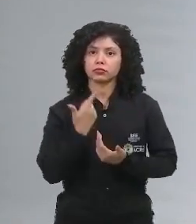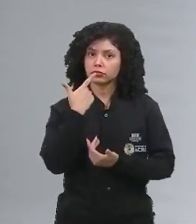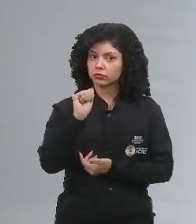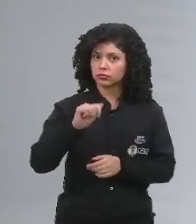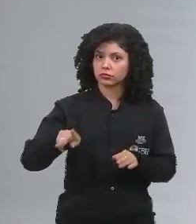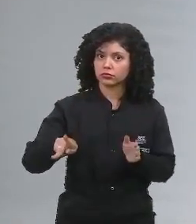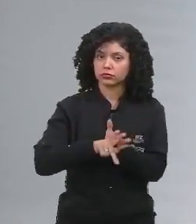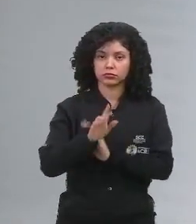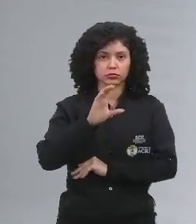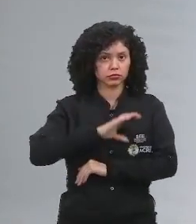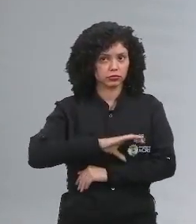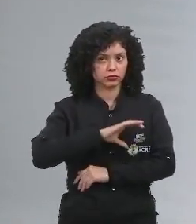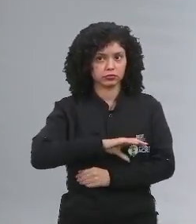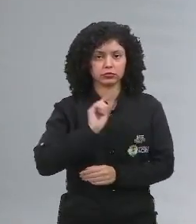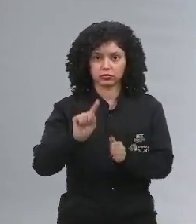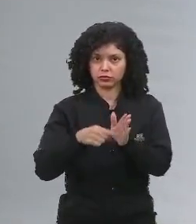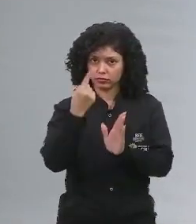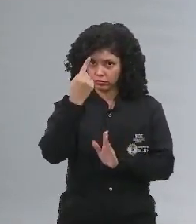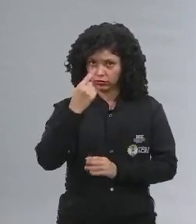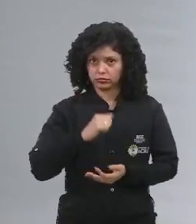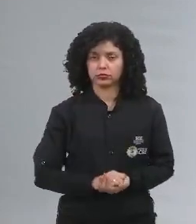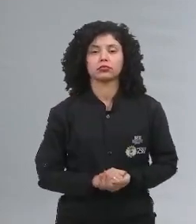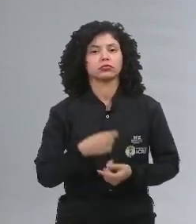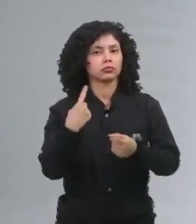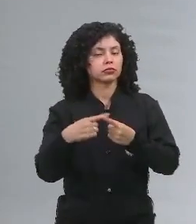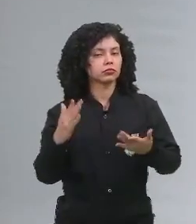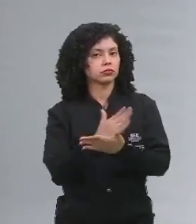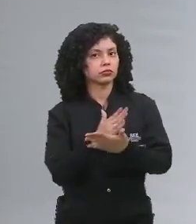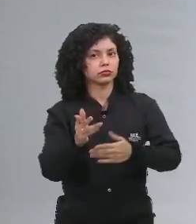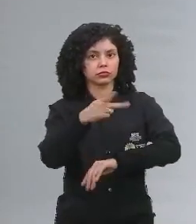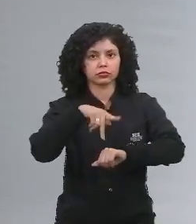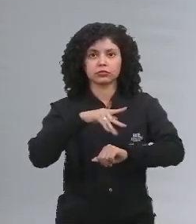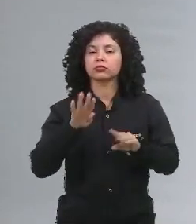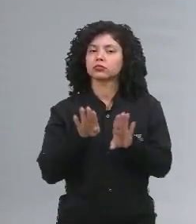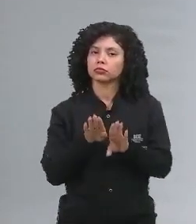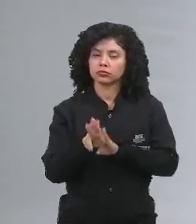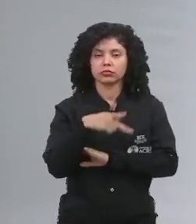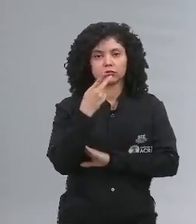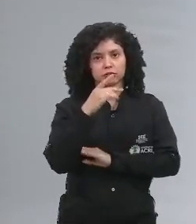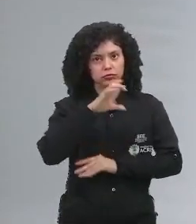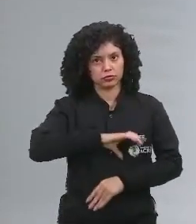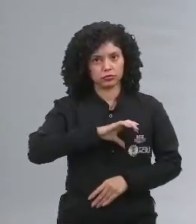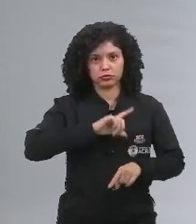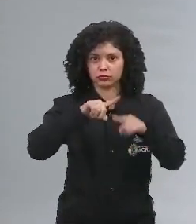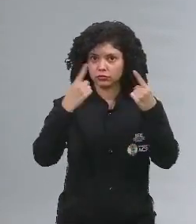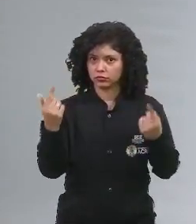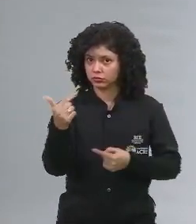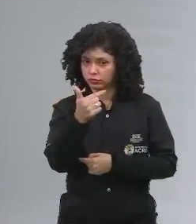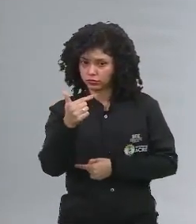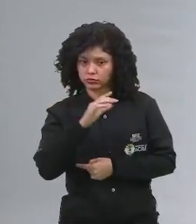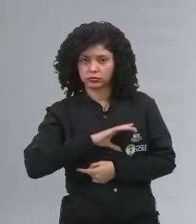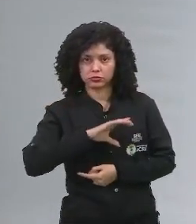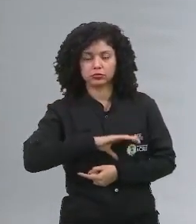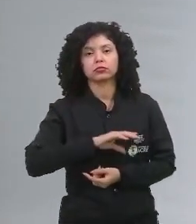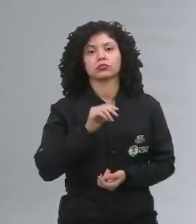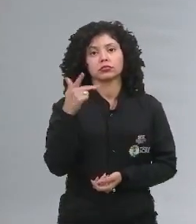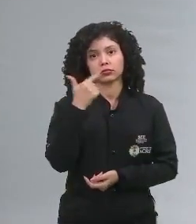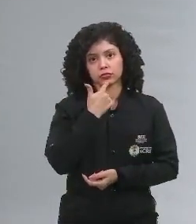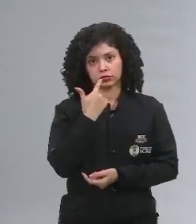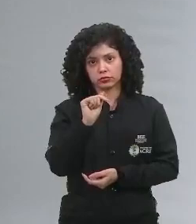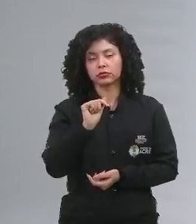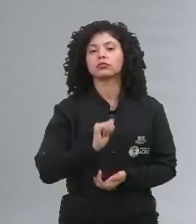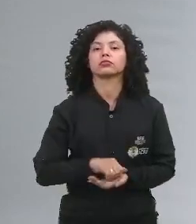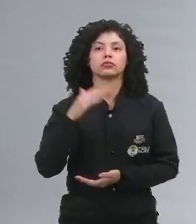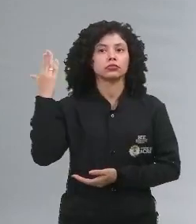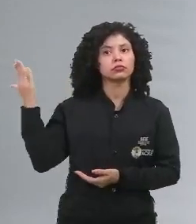como língua... a primeira língua, tá, gente? Porque tem alguns países que também falam a língua portuguesa, mas como segunda língua. Nesse caso desses